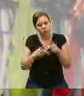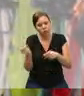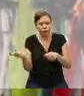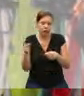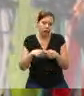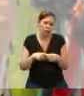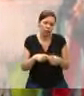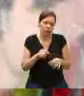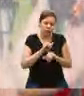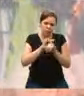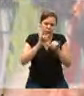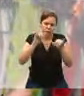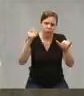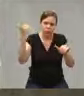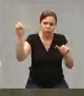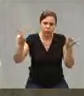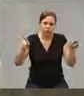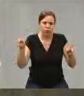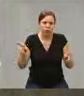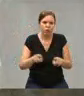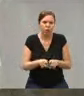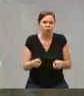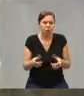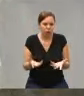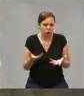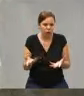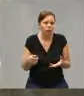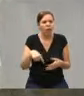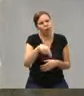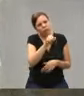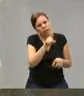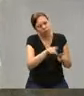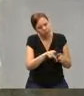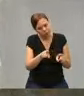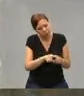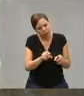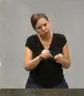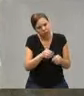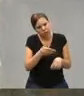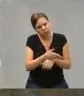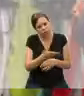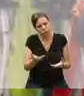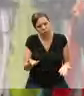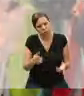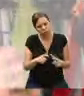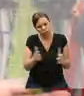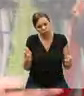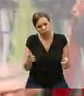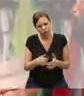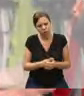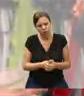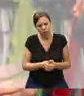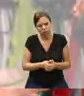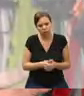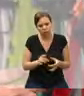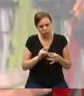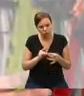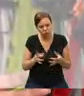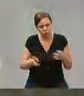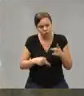retorna divulga para outros que também querem ir na caravana e assim vai aumentando essa corrente